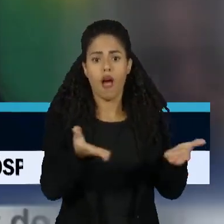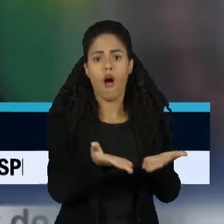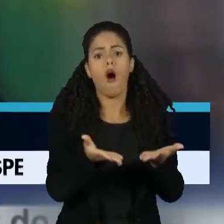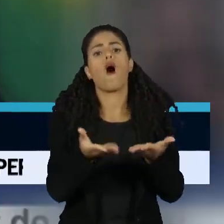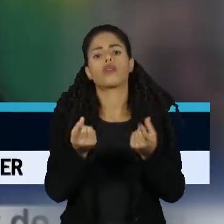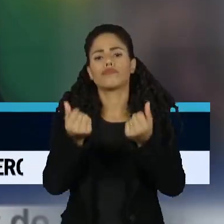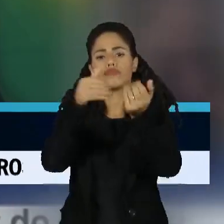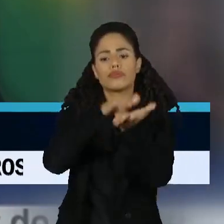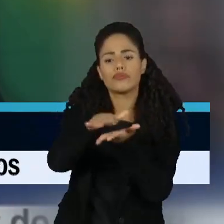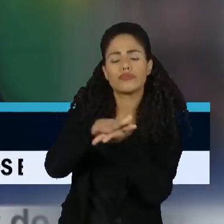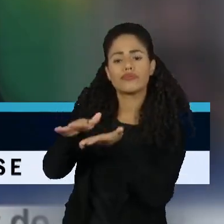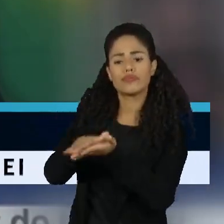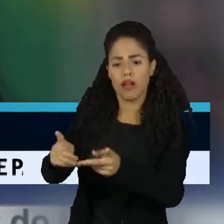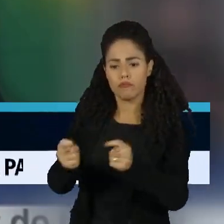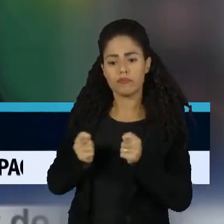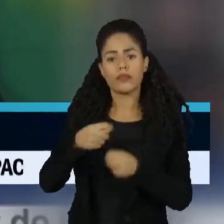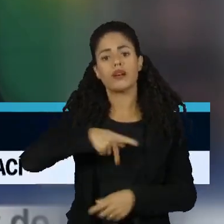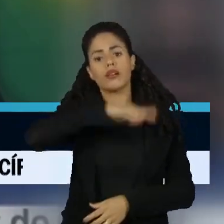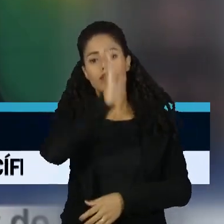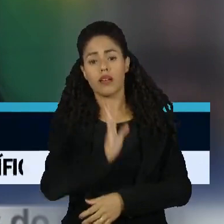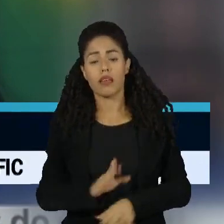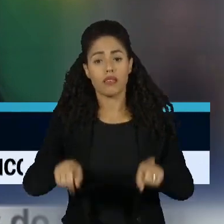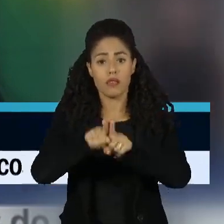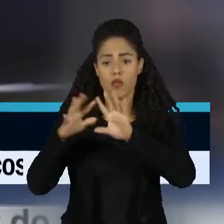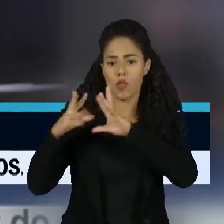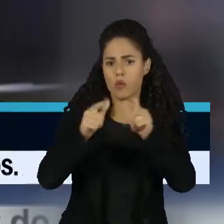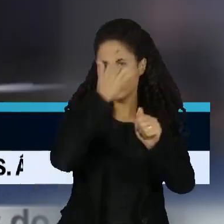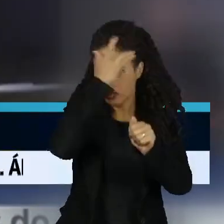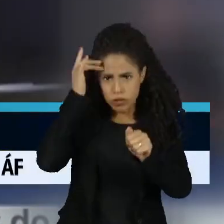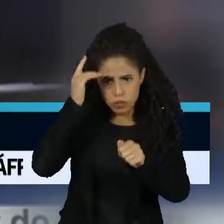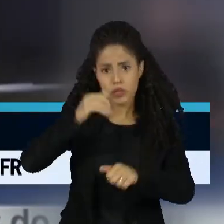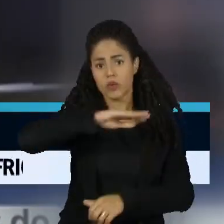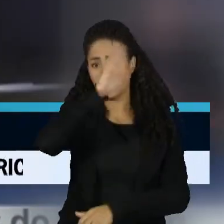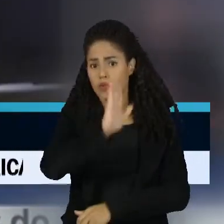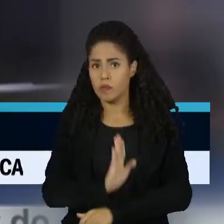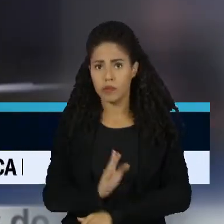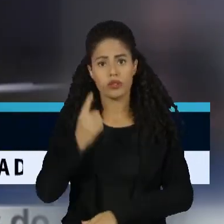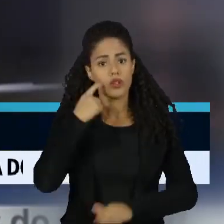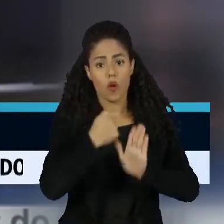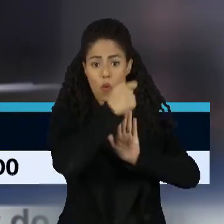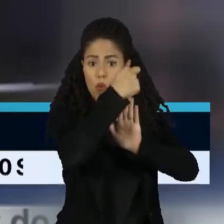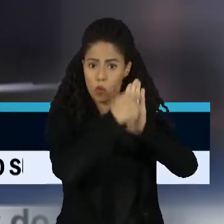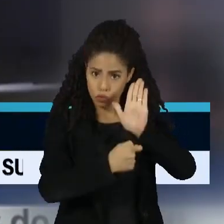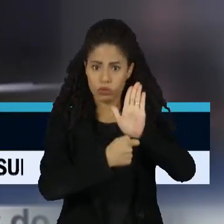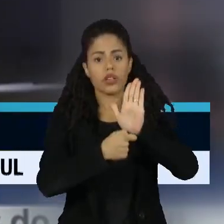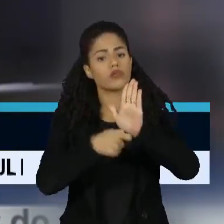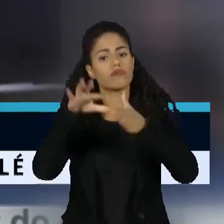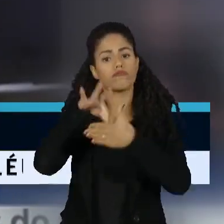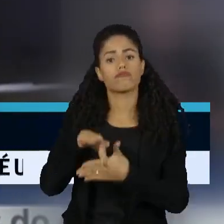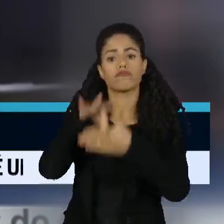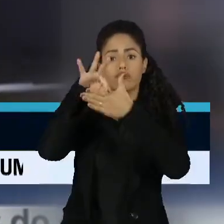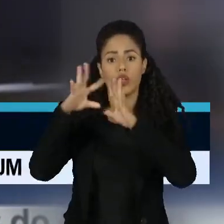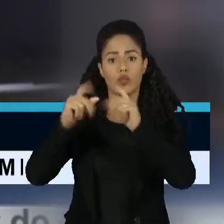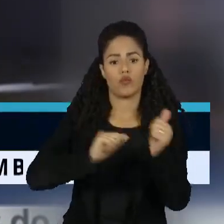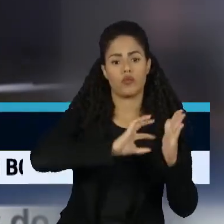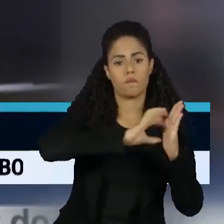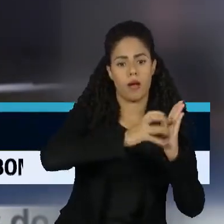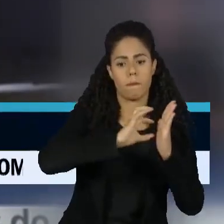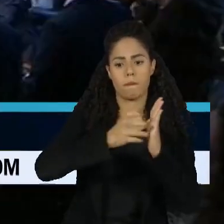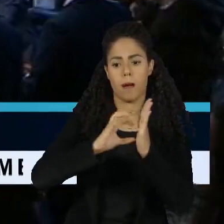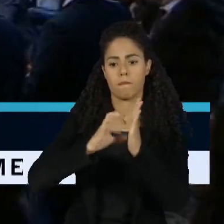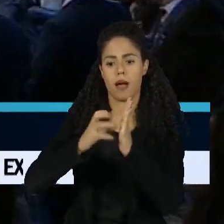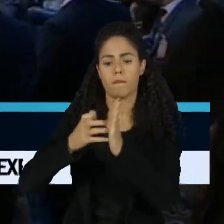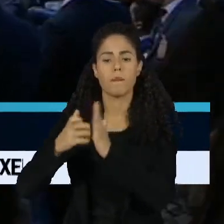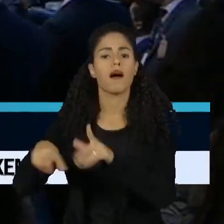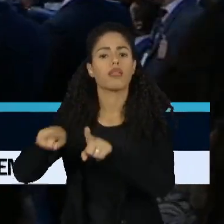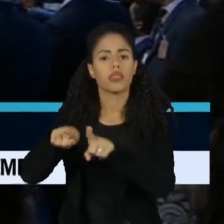para o país e para todos os brasileiros o texto acertado pelos líderes dos partidos mantém